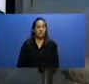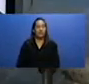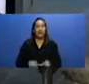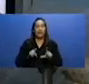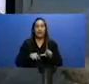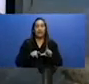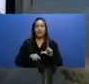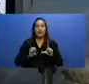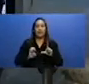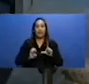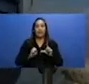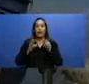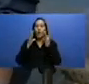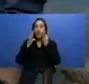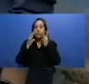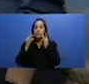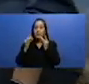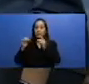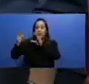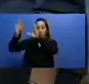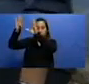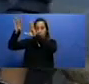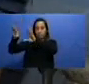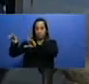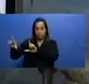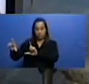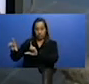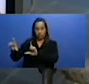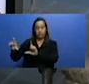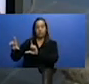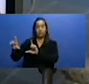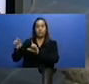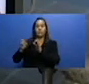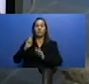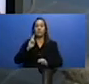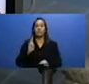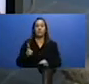E. Observando o gráfico, responda.